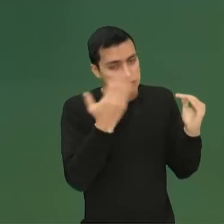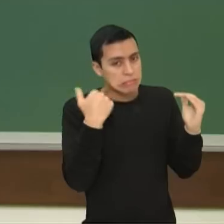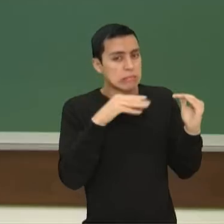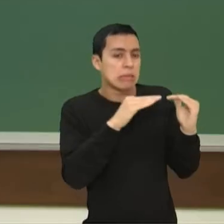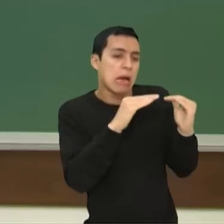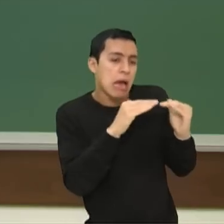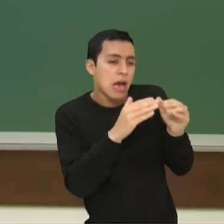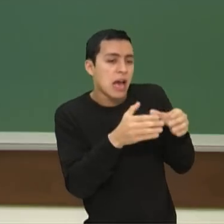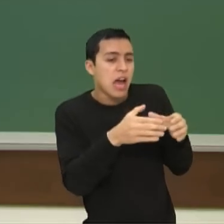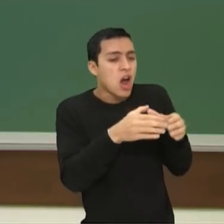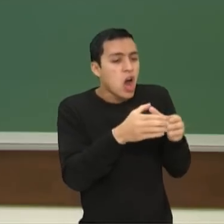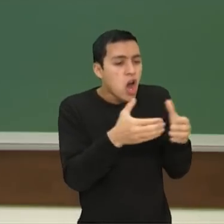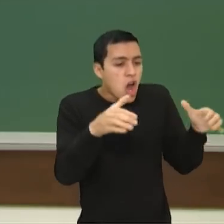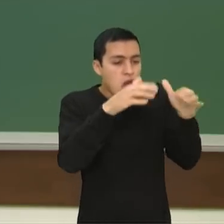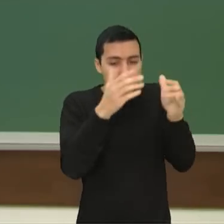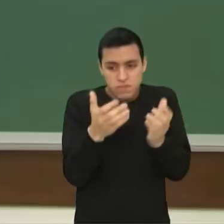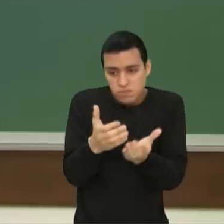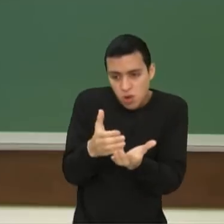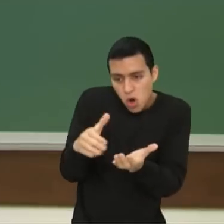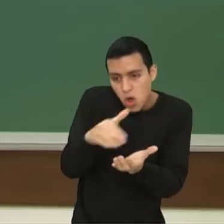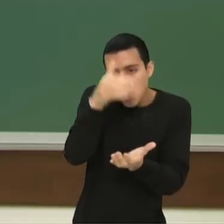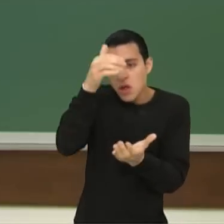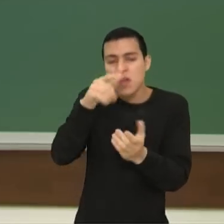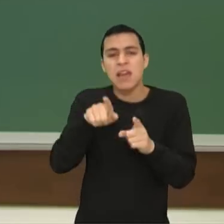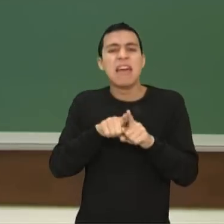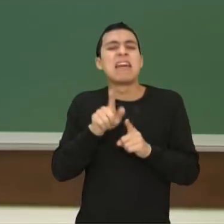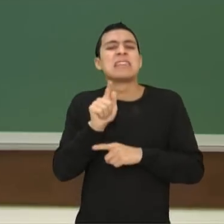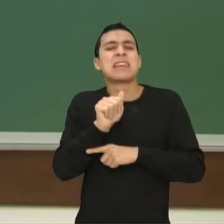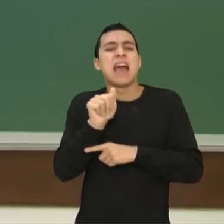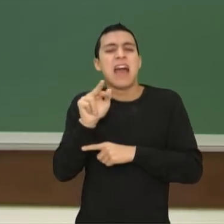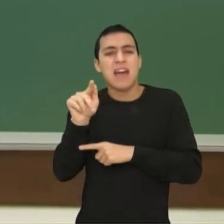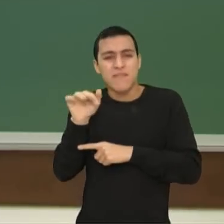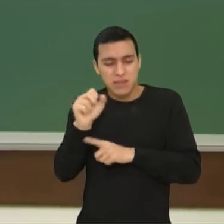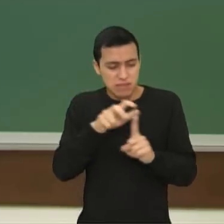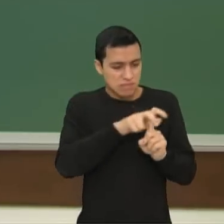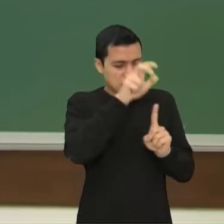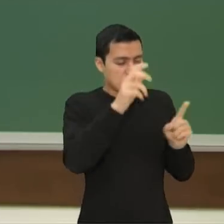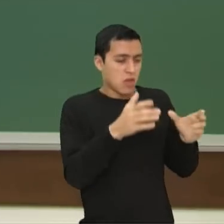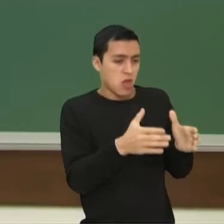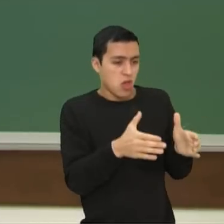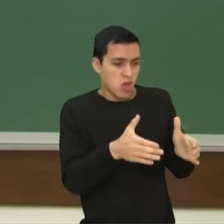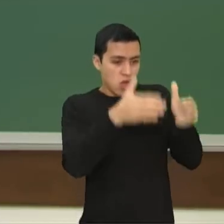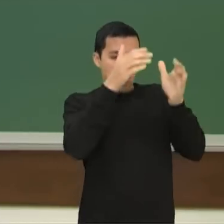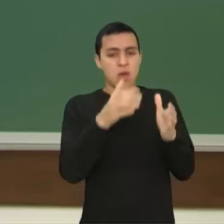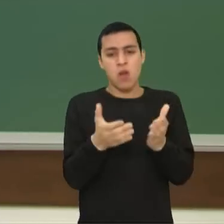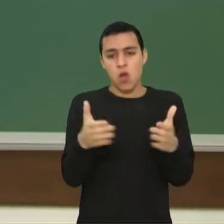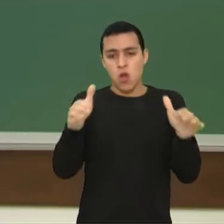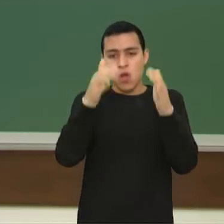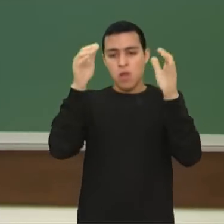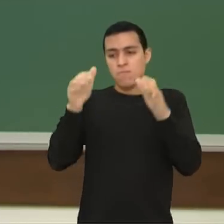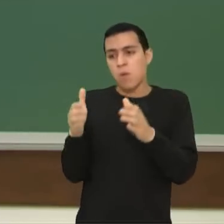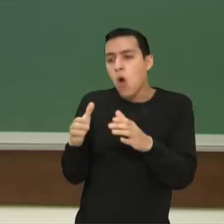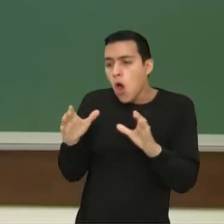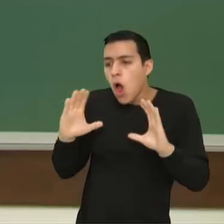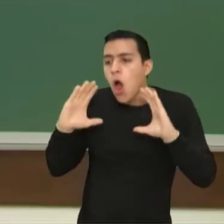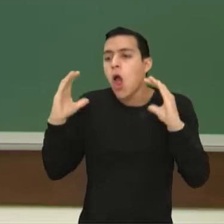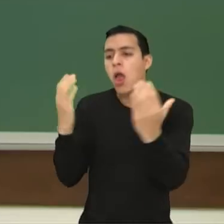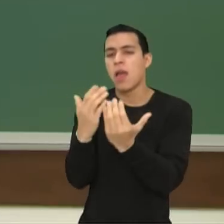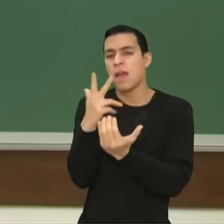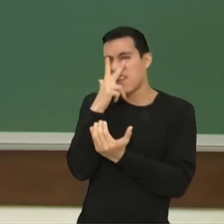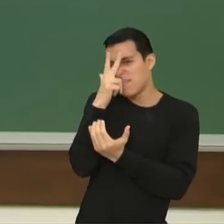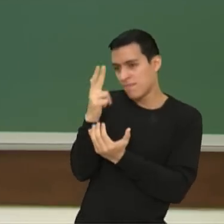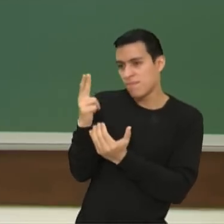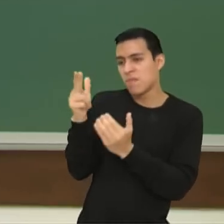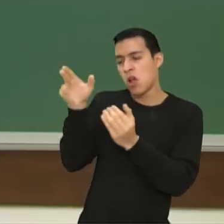formatos diferentes, com formato bem retinha, mais ovalada embaixo, uma garrafa toda redonda, que parece que está